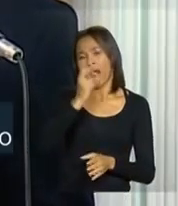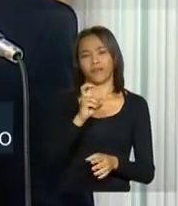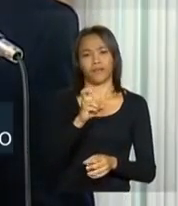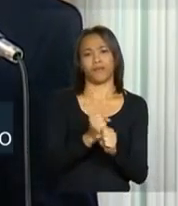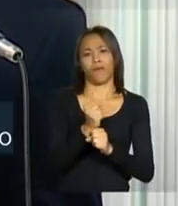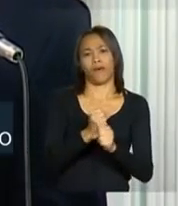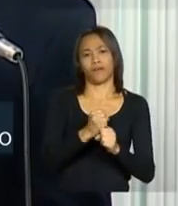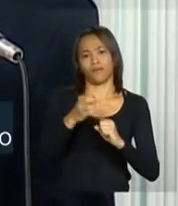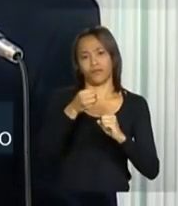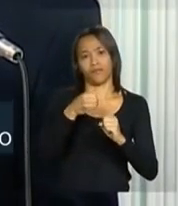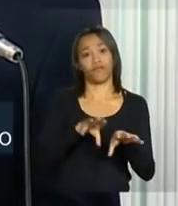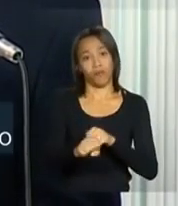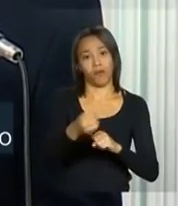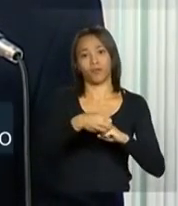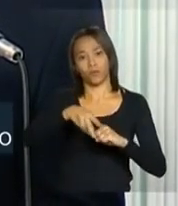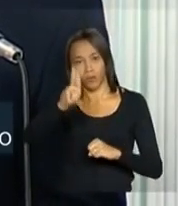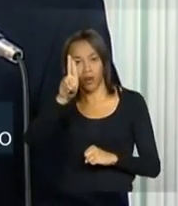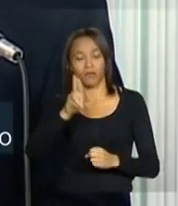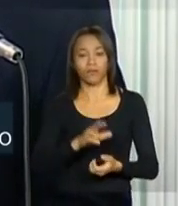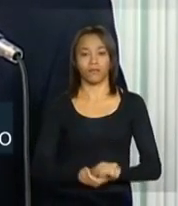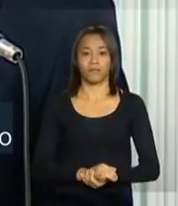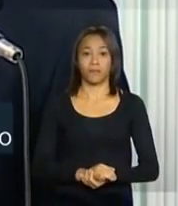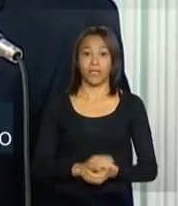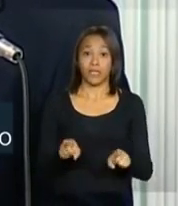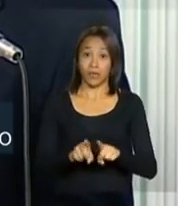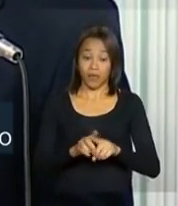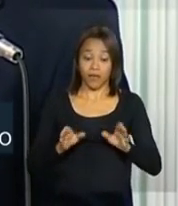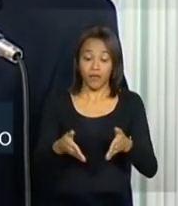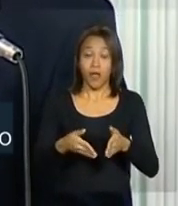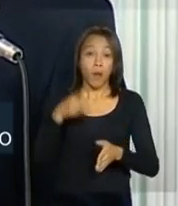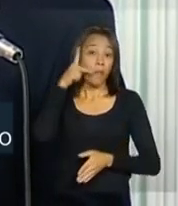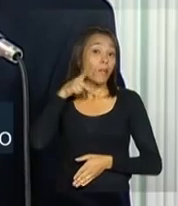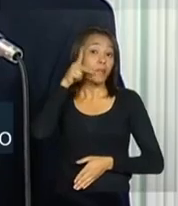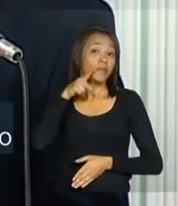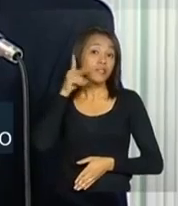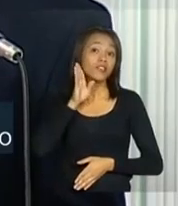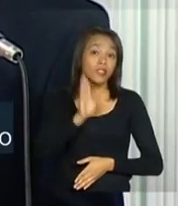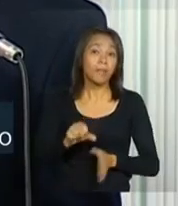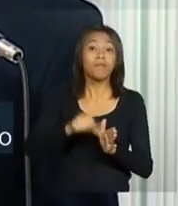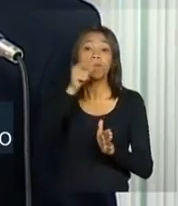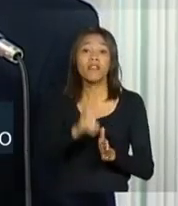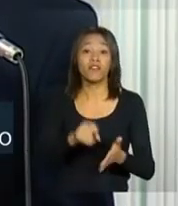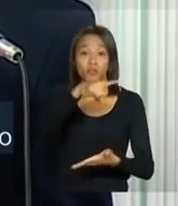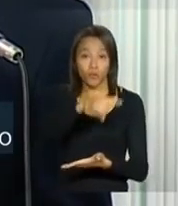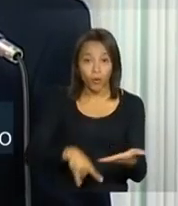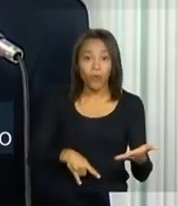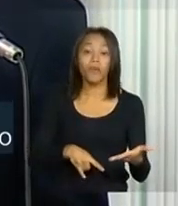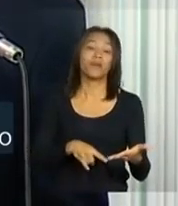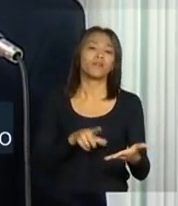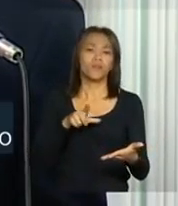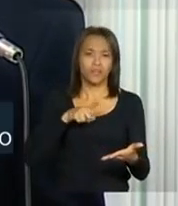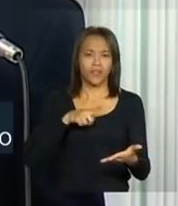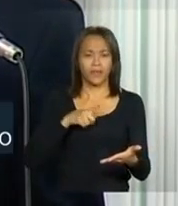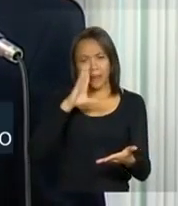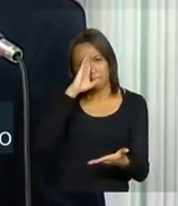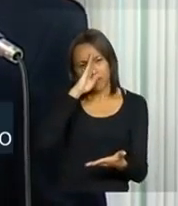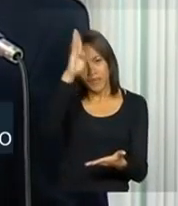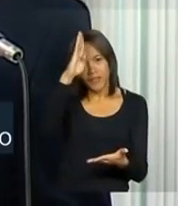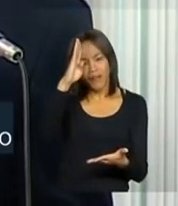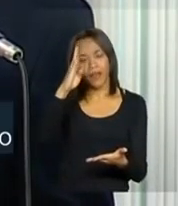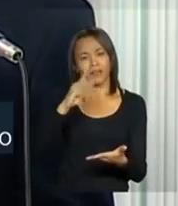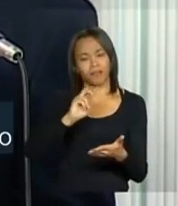doutoramento. Dado seu papel estruturante de uma política pública, pela primeira vez, o edital assume temáticas preferenciais.